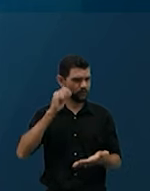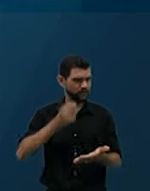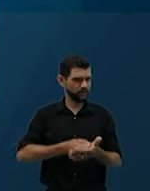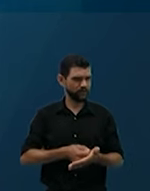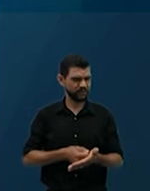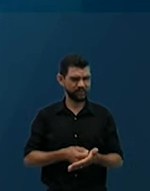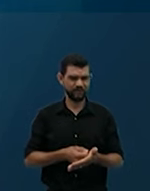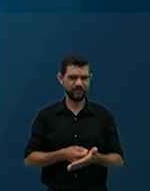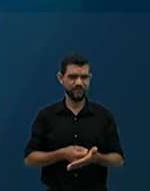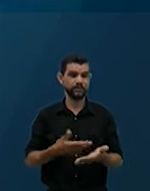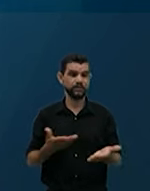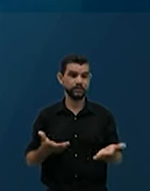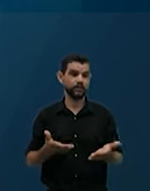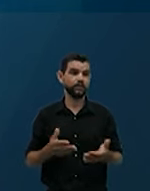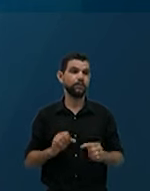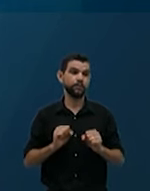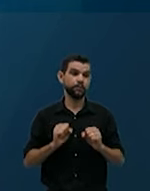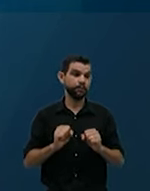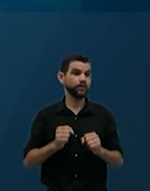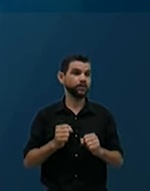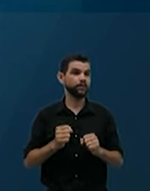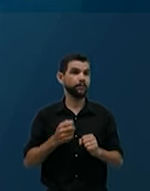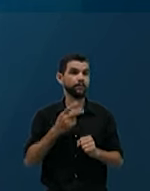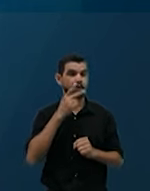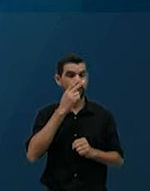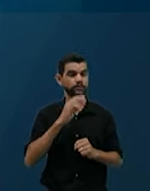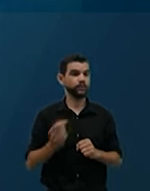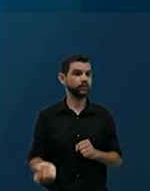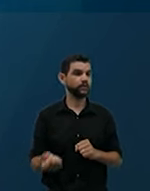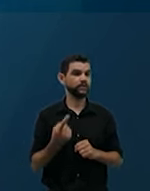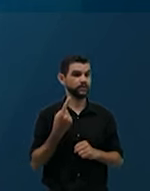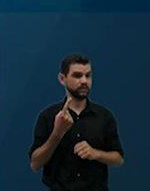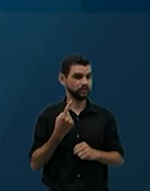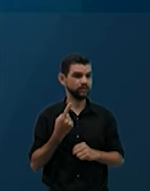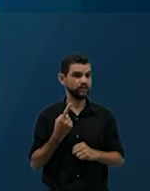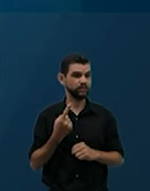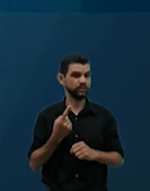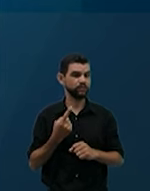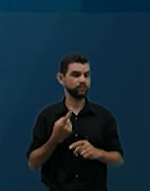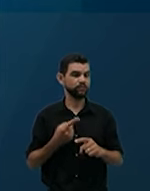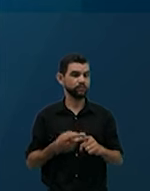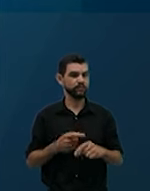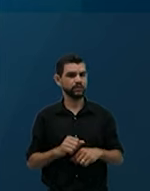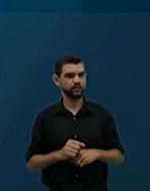situação estranha. Não, né? Eu penso que uma o recurso... passada em julgado... O que eu entendi, ministro, é que